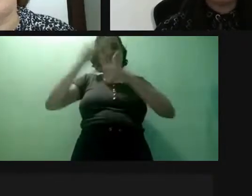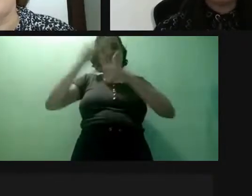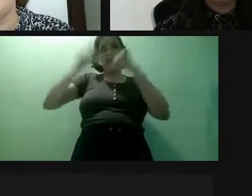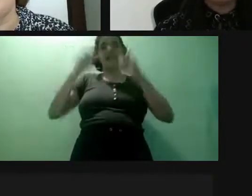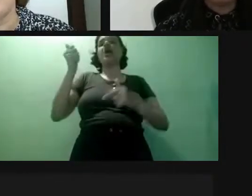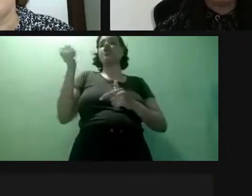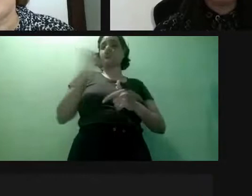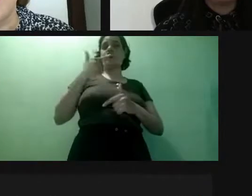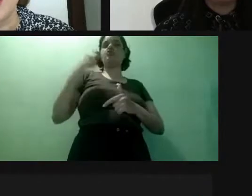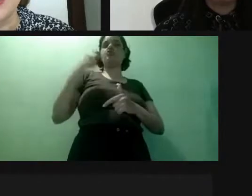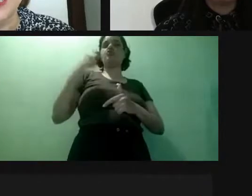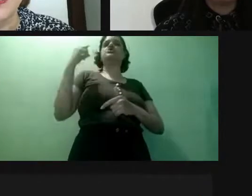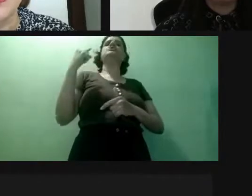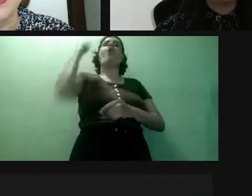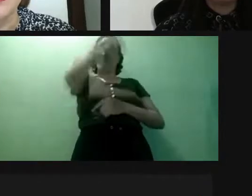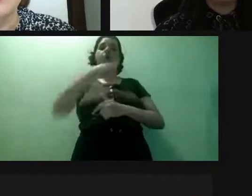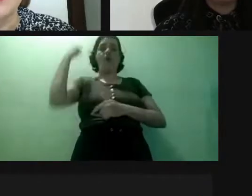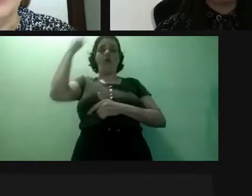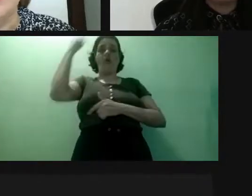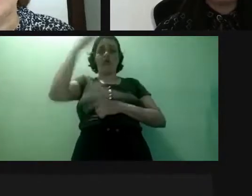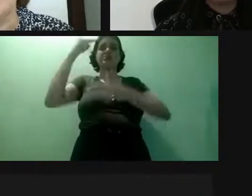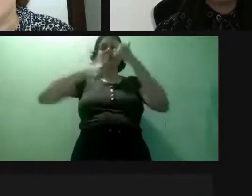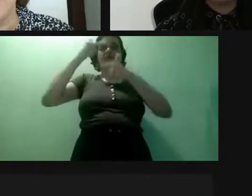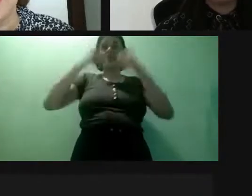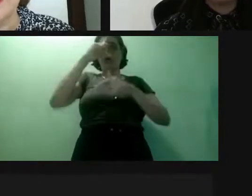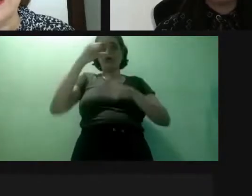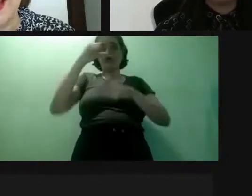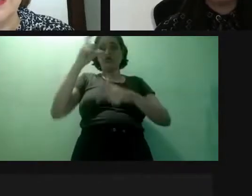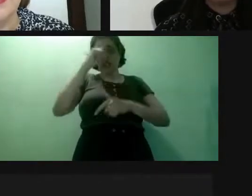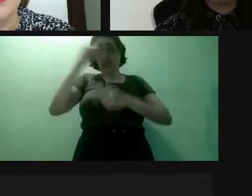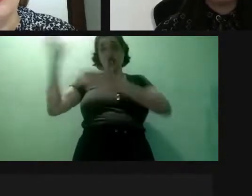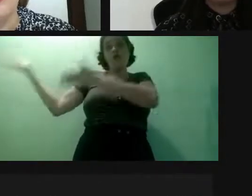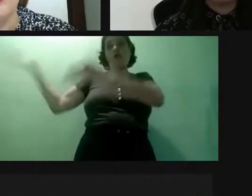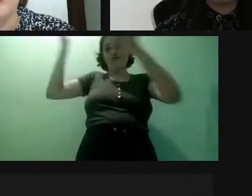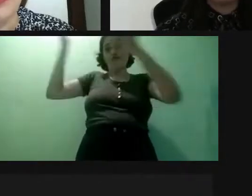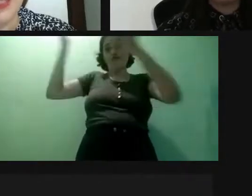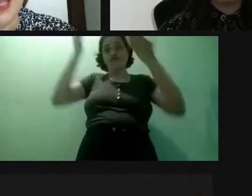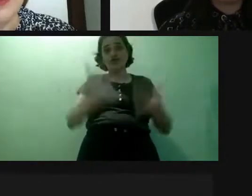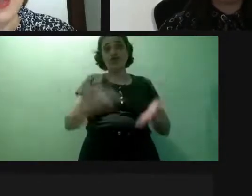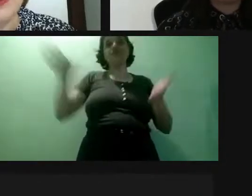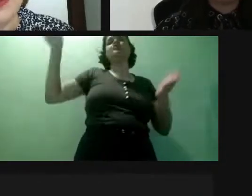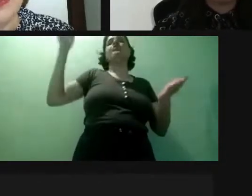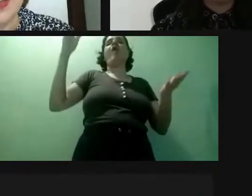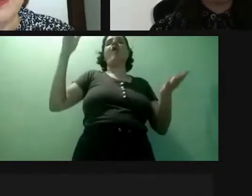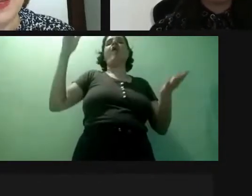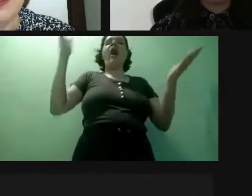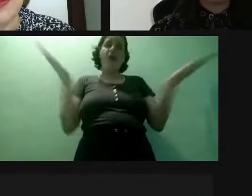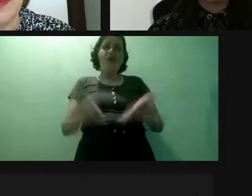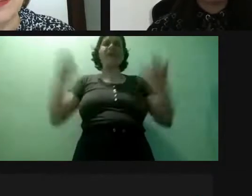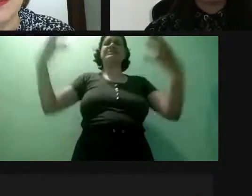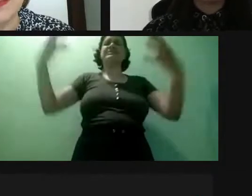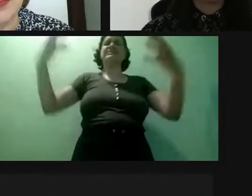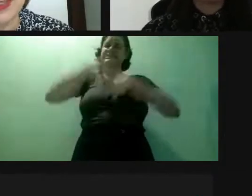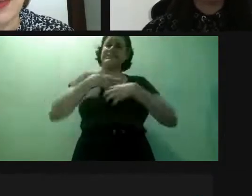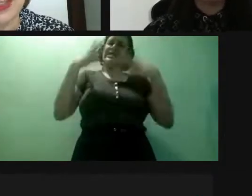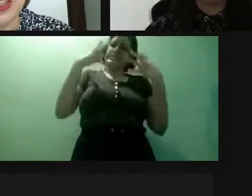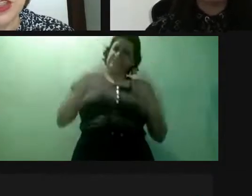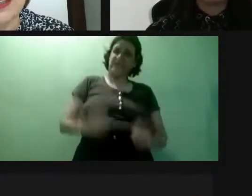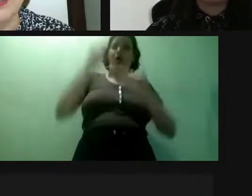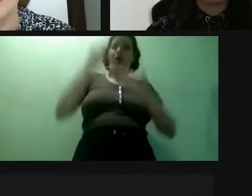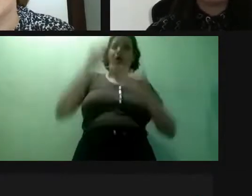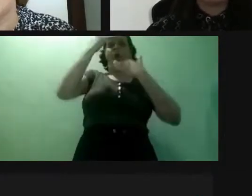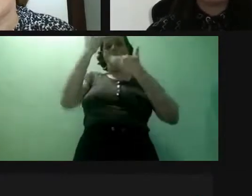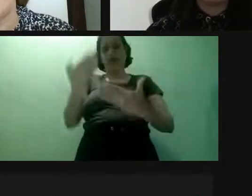E se dispôs hoje a estar com a gente, né? Deve estar super cansada. Muito obrigada mais uma vez pela sua participação aqui